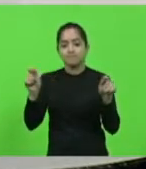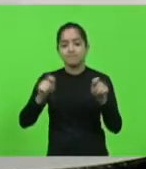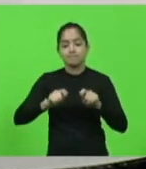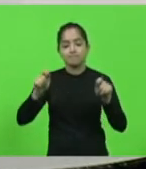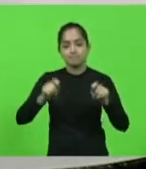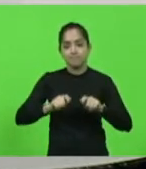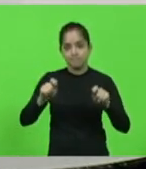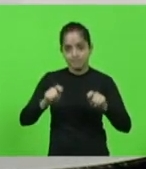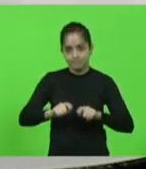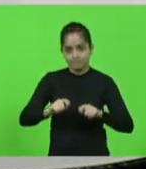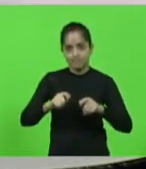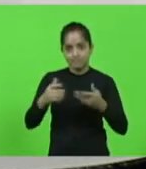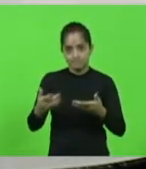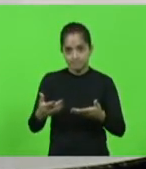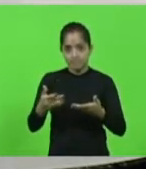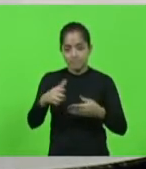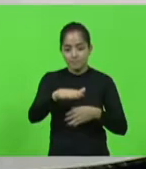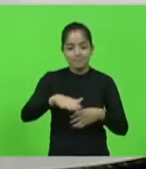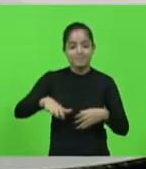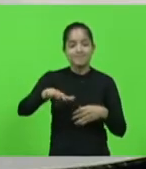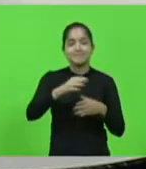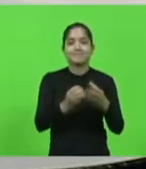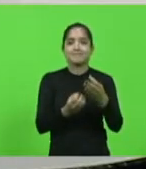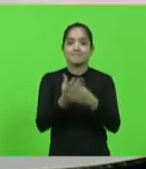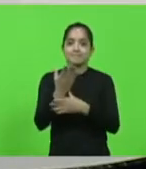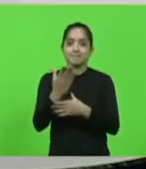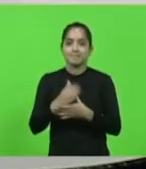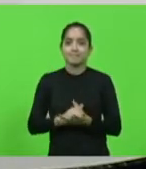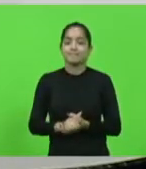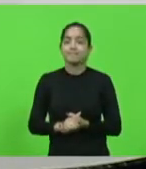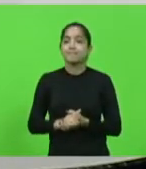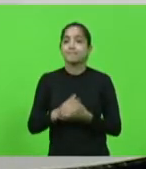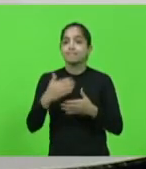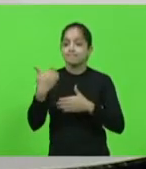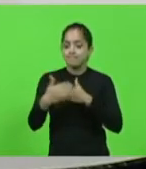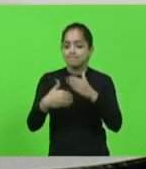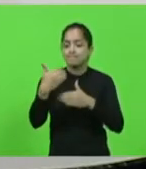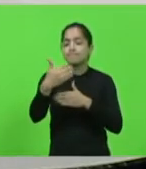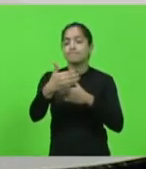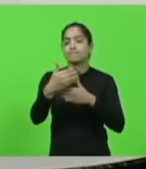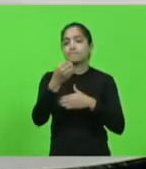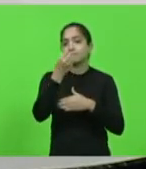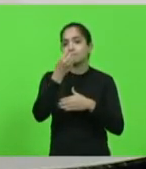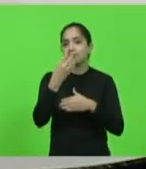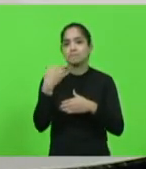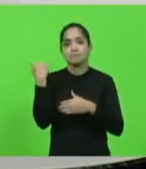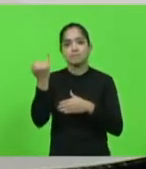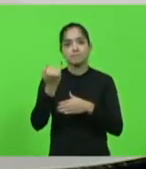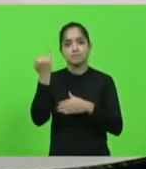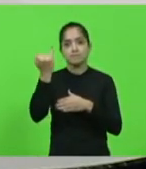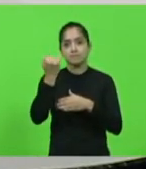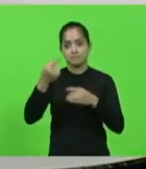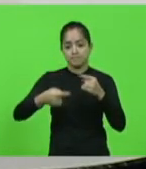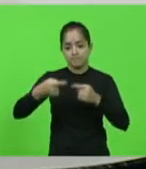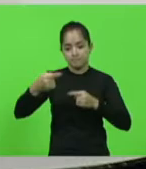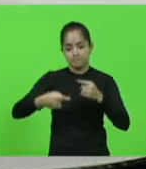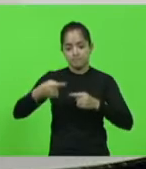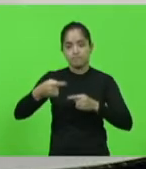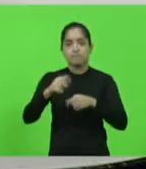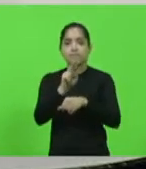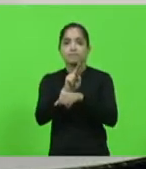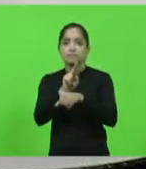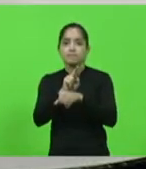meio da mesa diretora, esses espaços fossem criados. É um avanço muito significativo para a política de proteção da